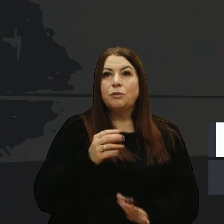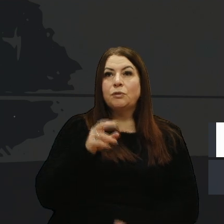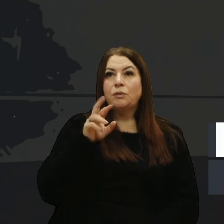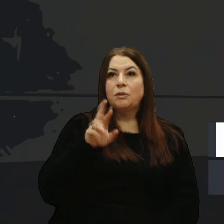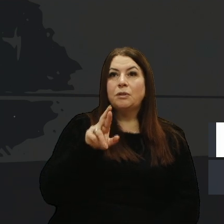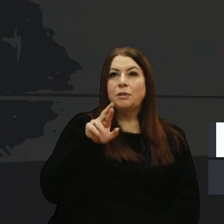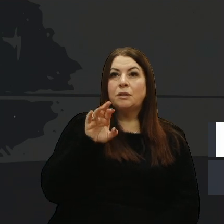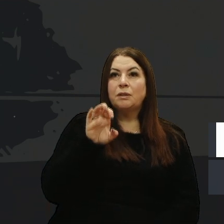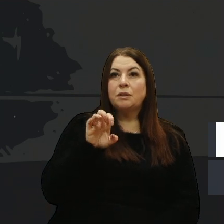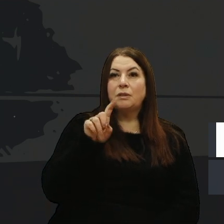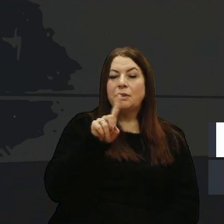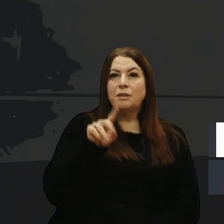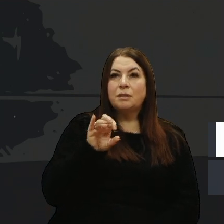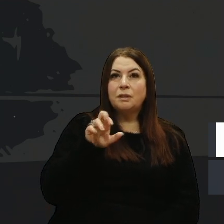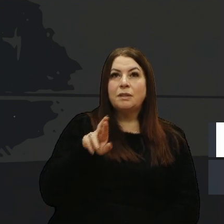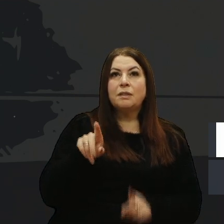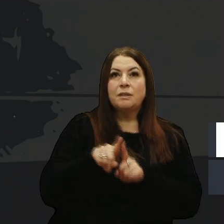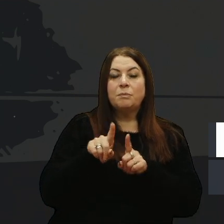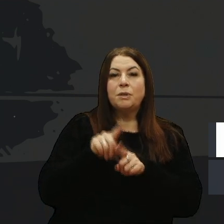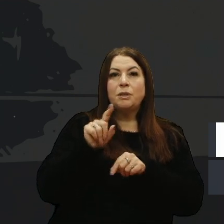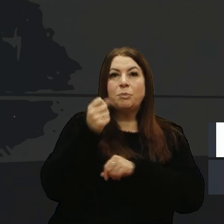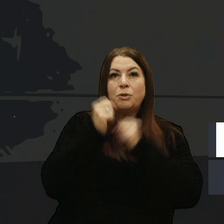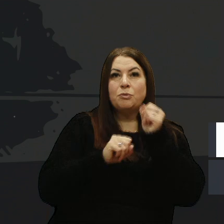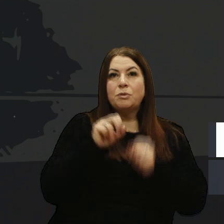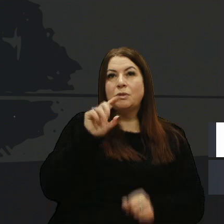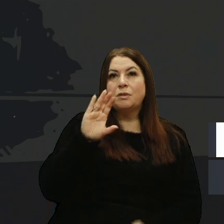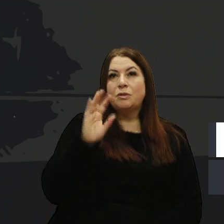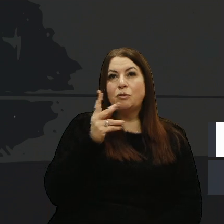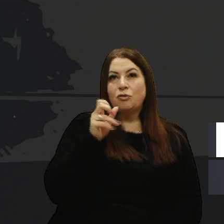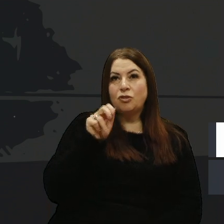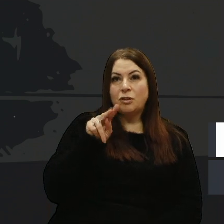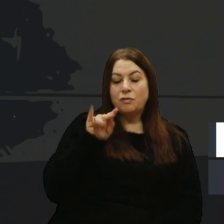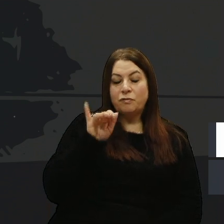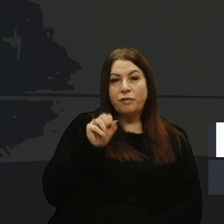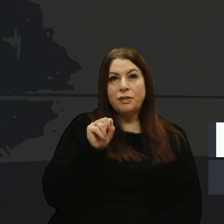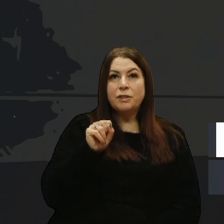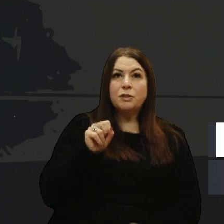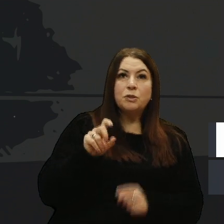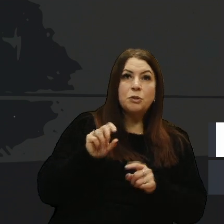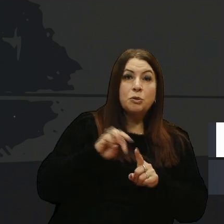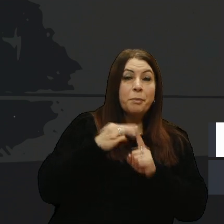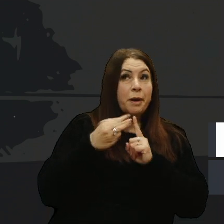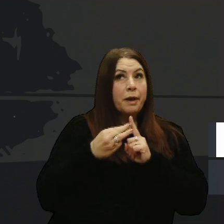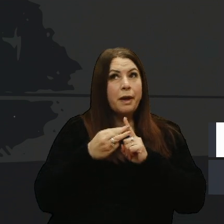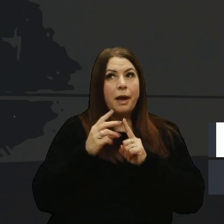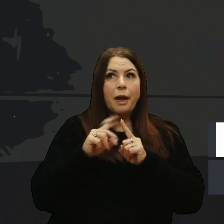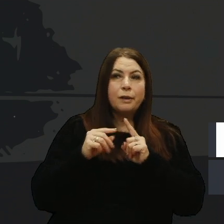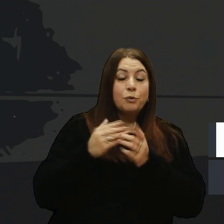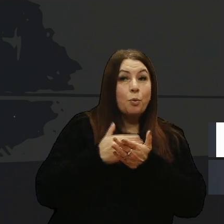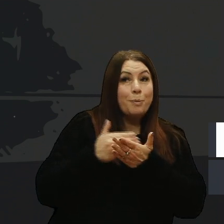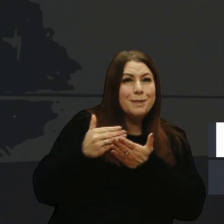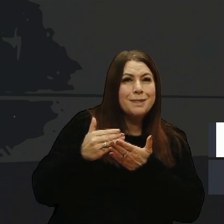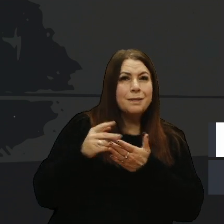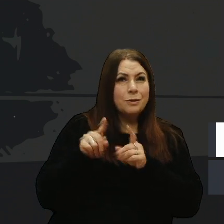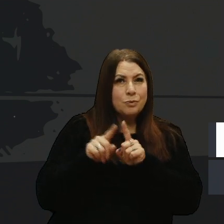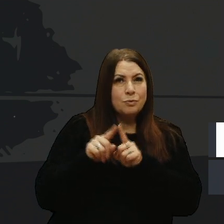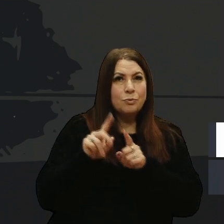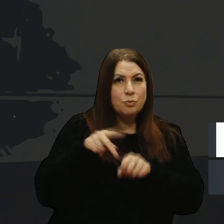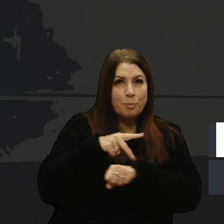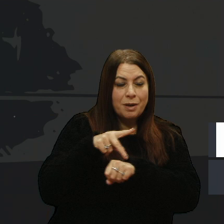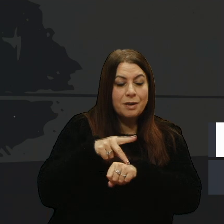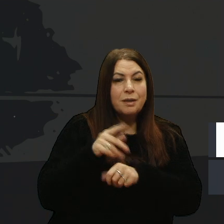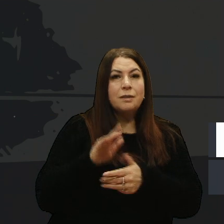de Chavetas, num período em que o mercado ainda era muito iniciante, começando no